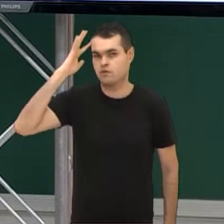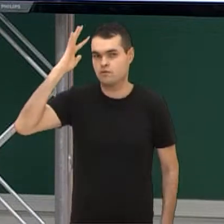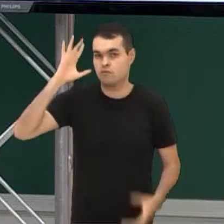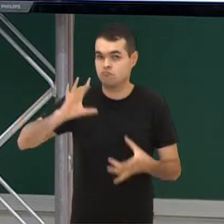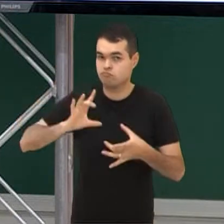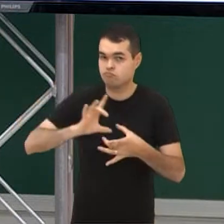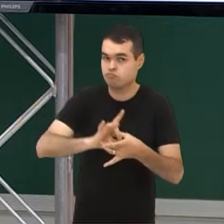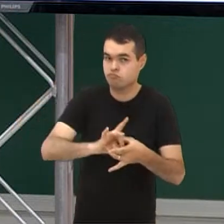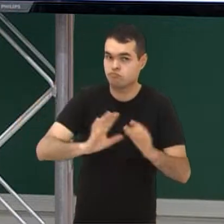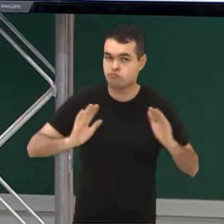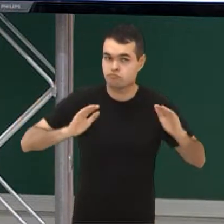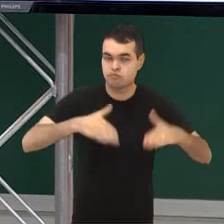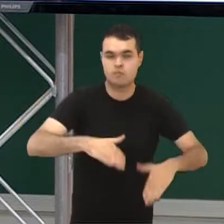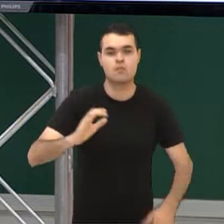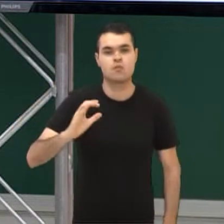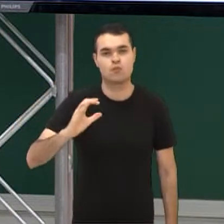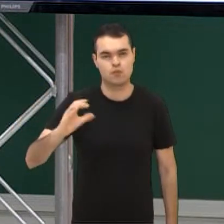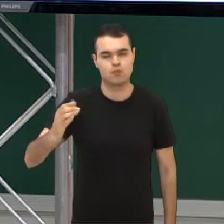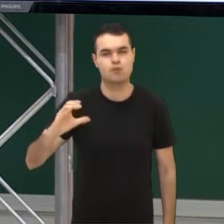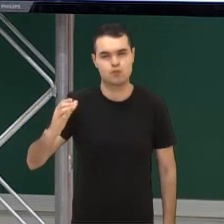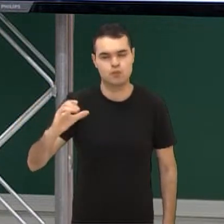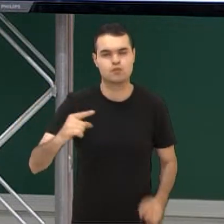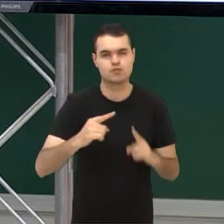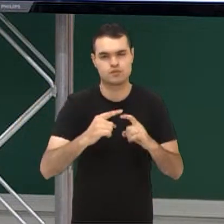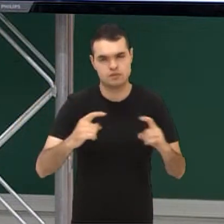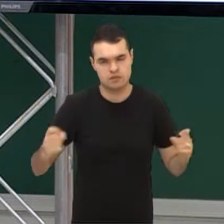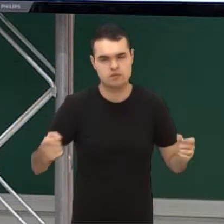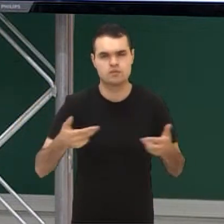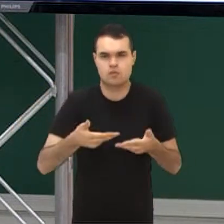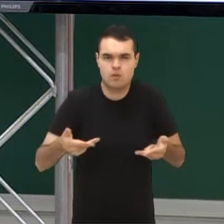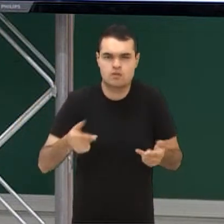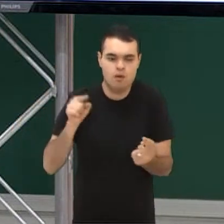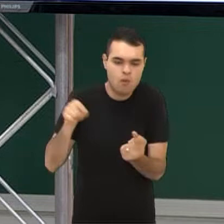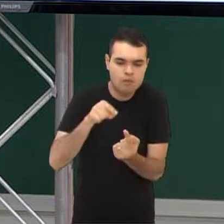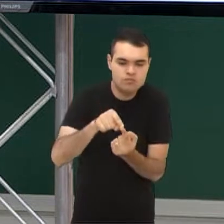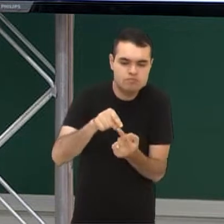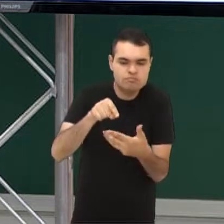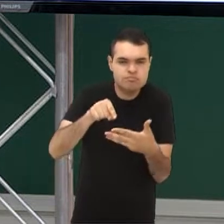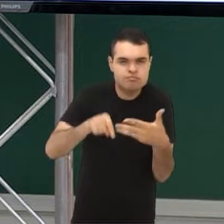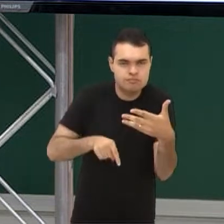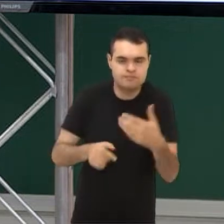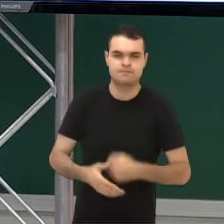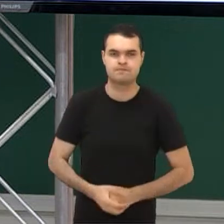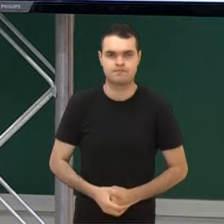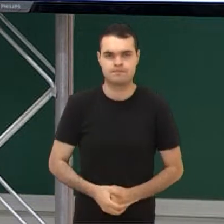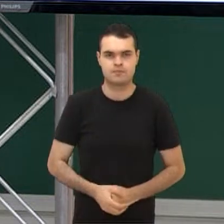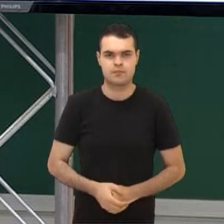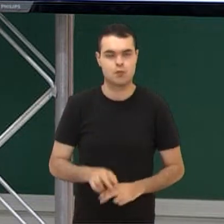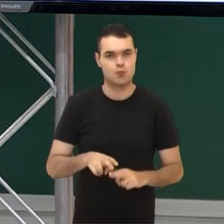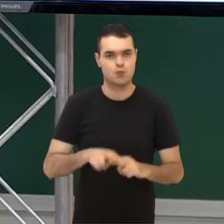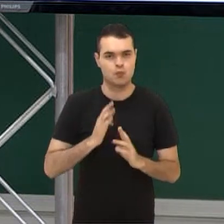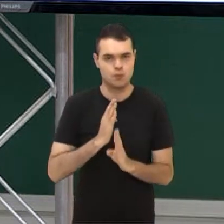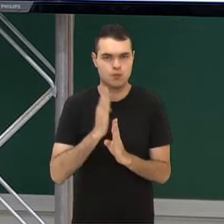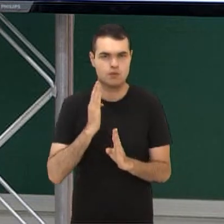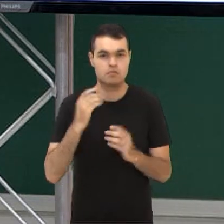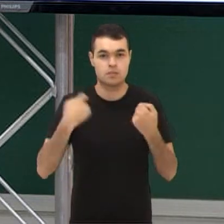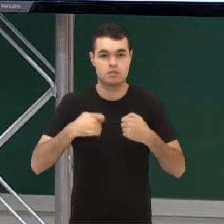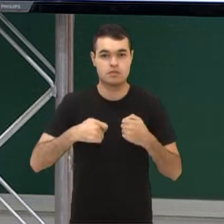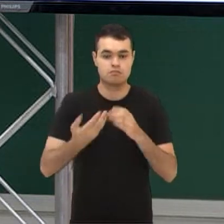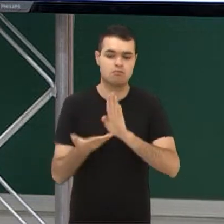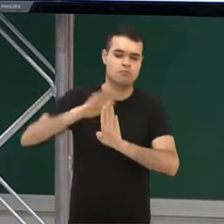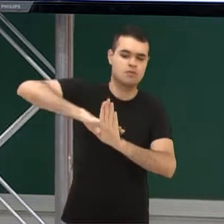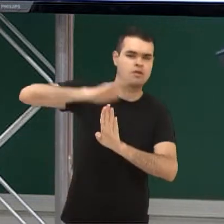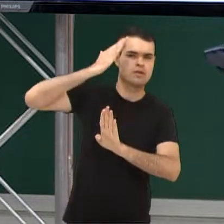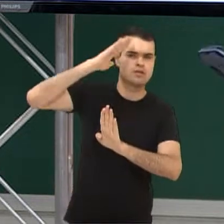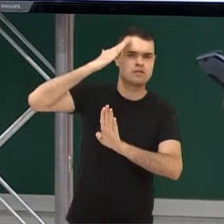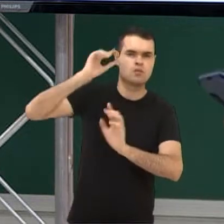voltada para a ciência, voltada para questões mais objetivas. Então, por isso que a gente precisa entender o que está por trás